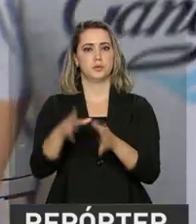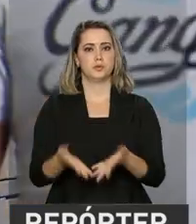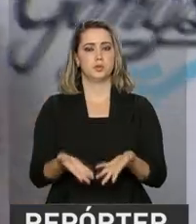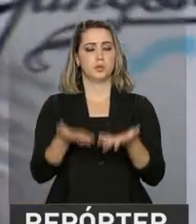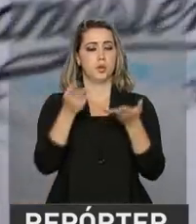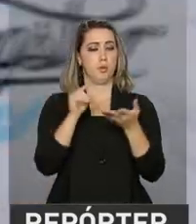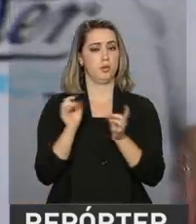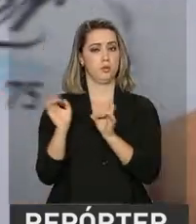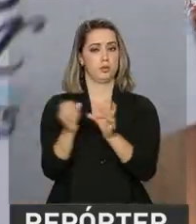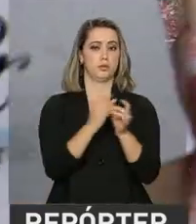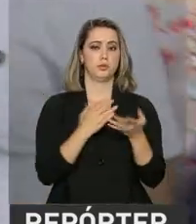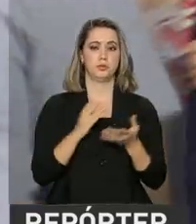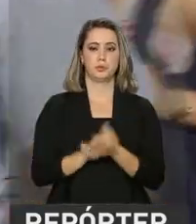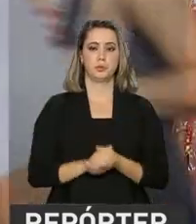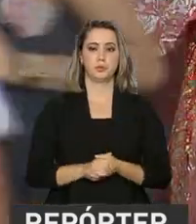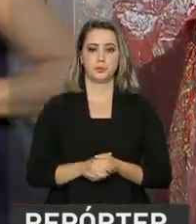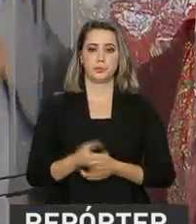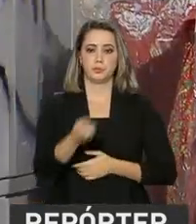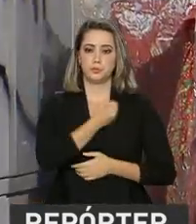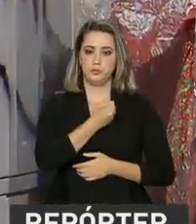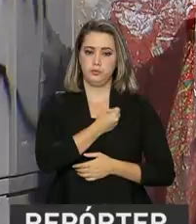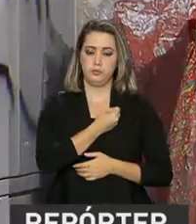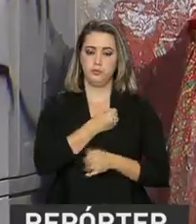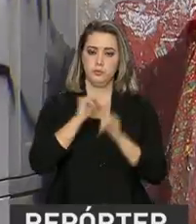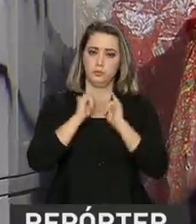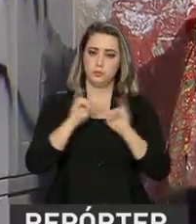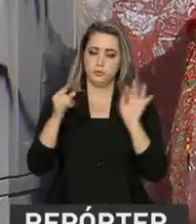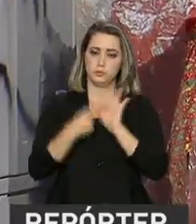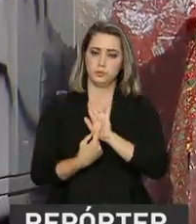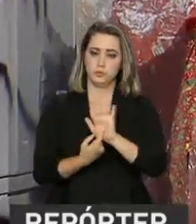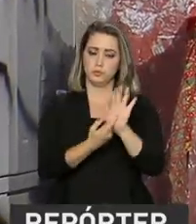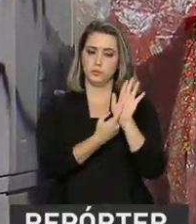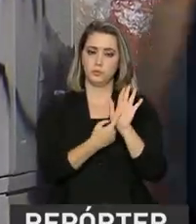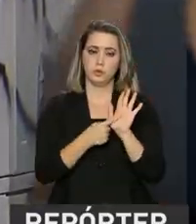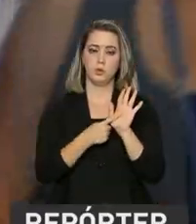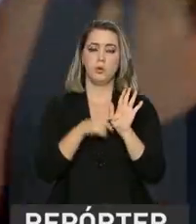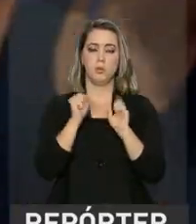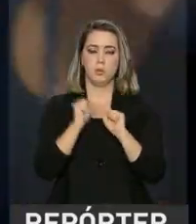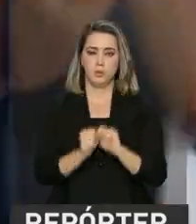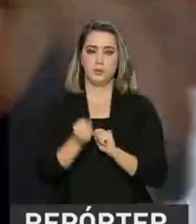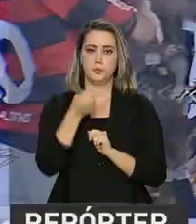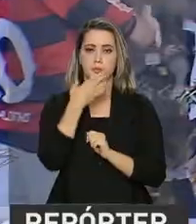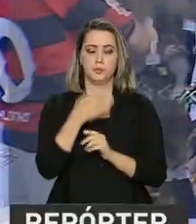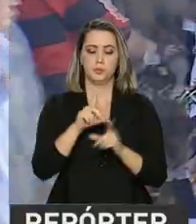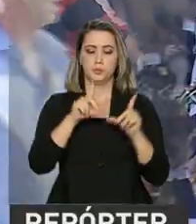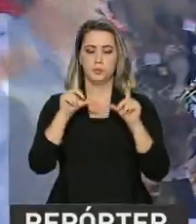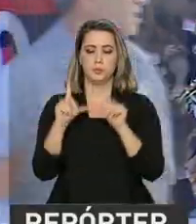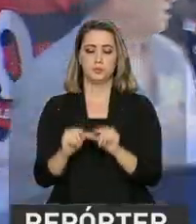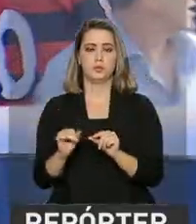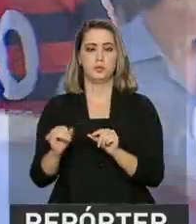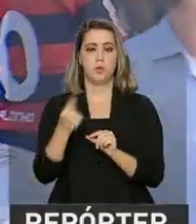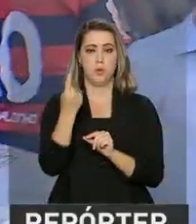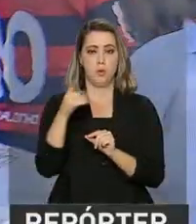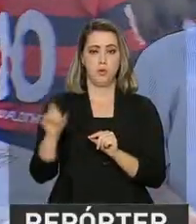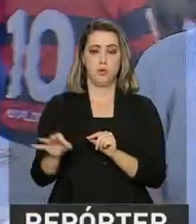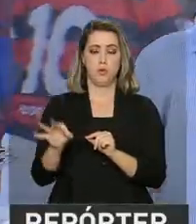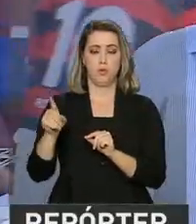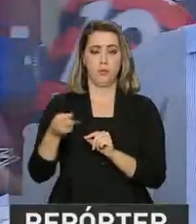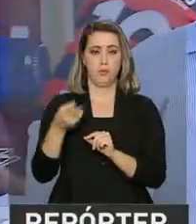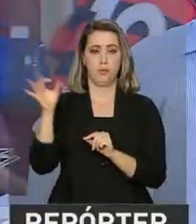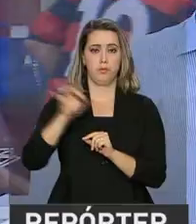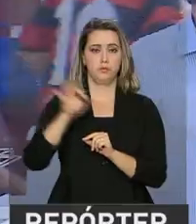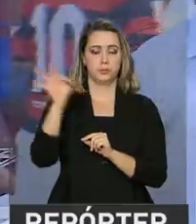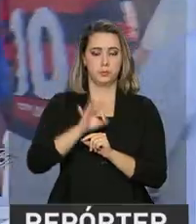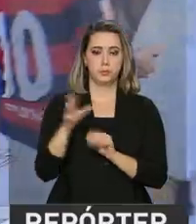vendas os números divulgados pelo IBGE mostram que o volume de vendas em abril Compensou parte da queda de 1,6